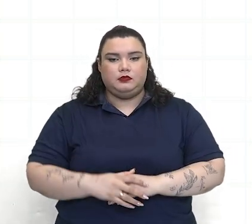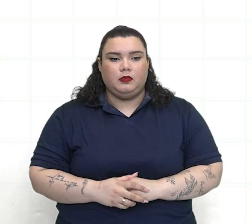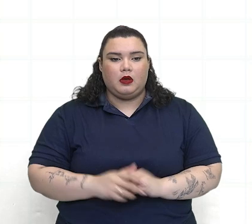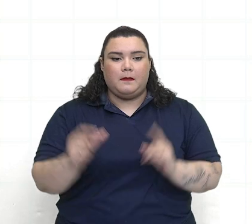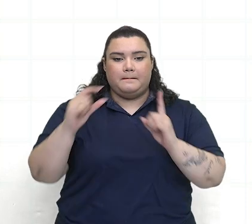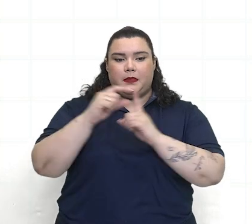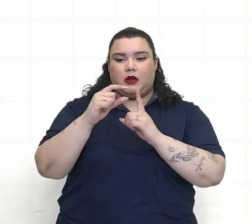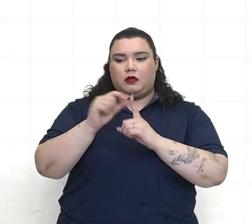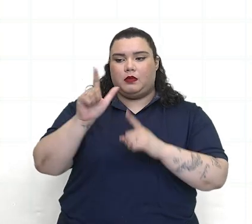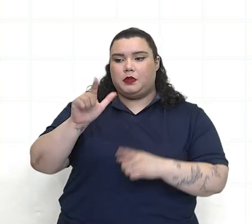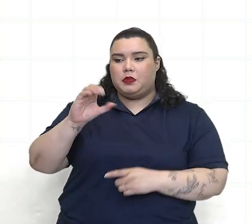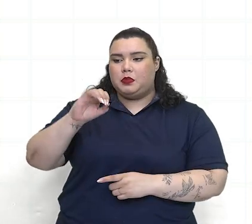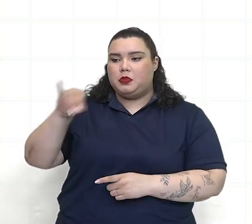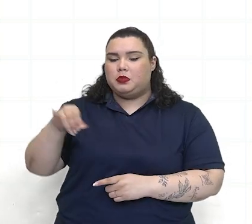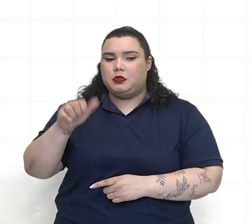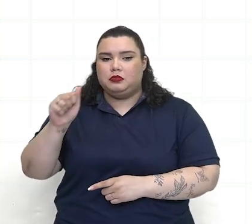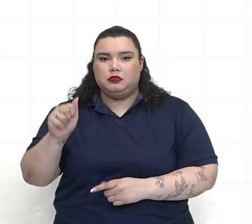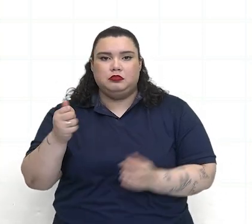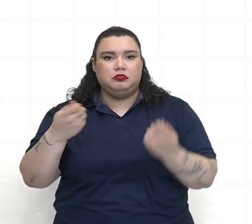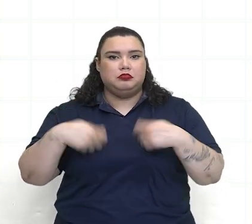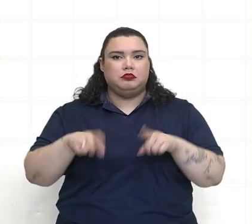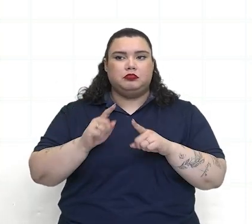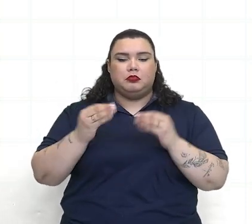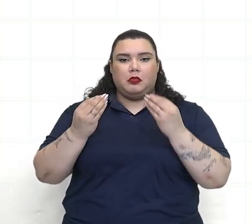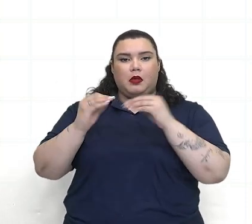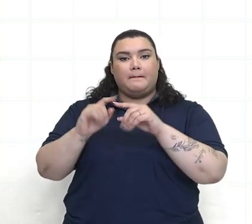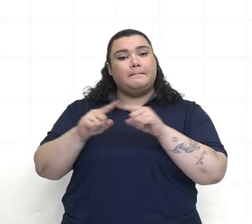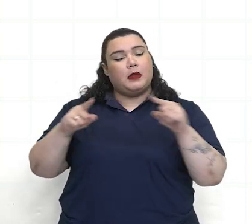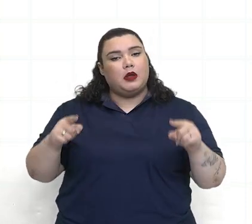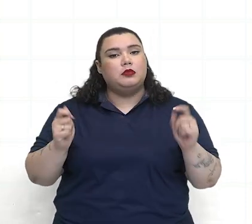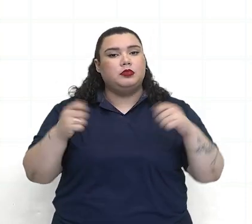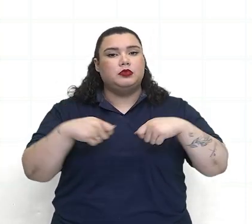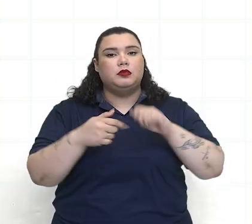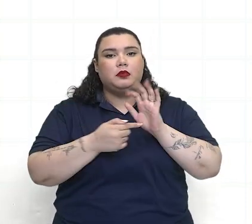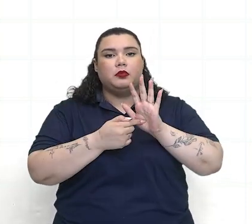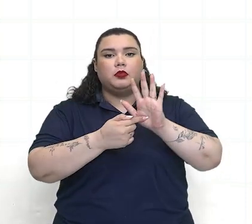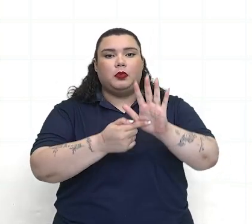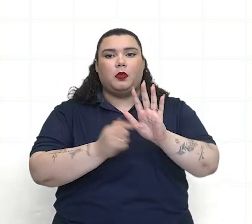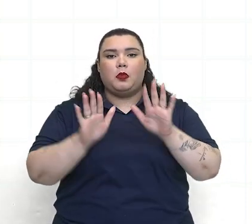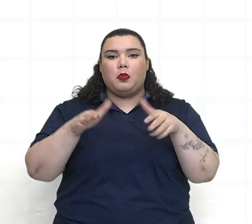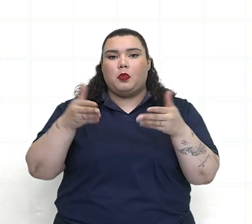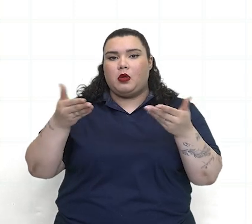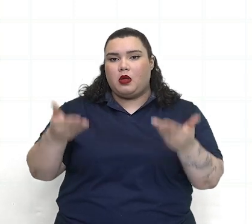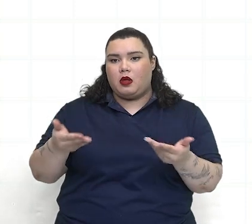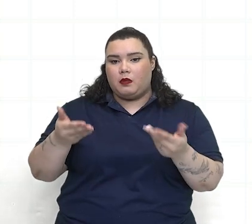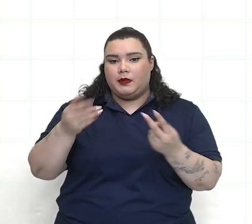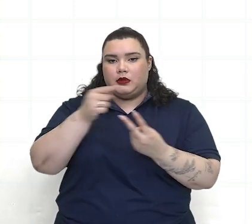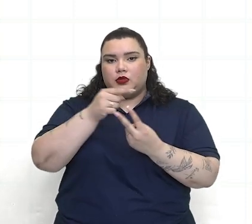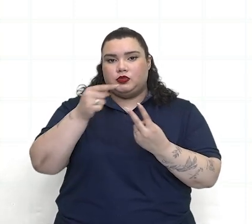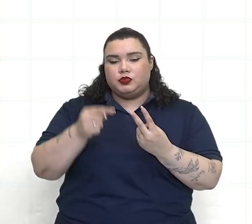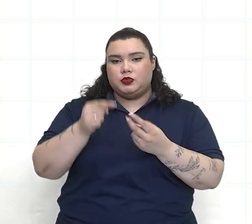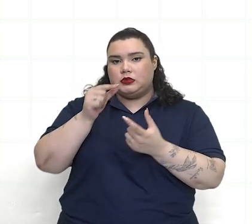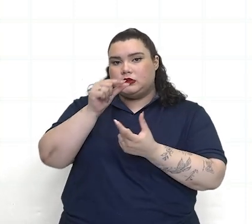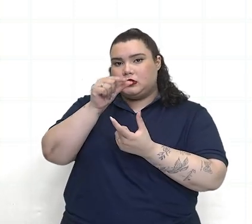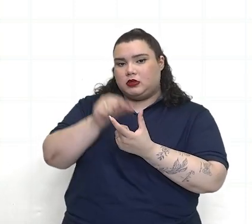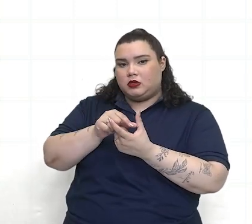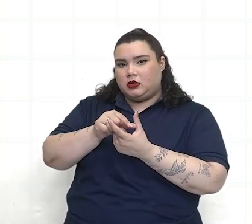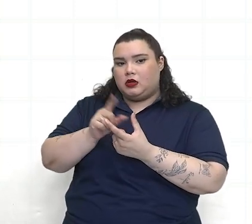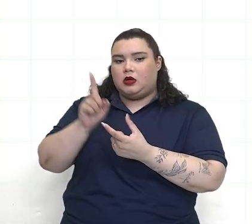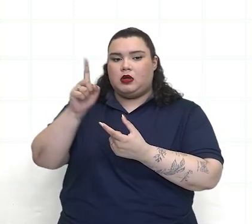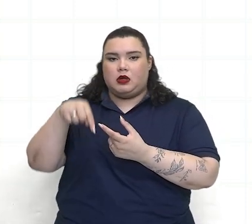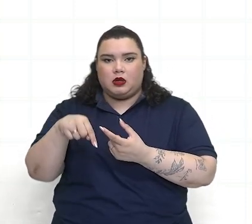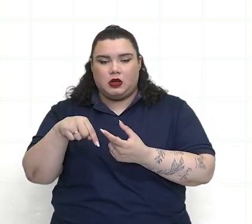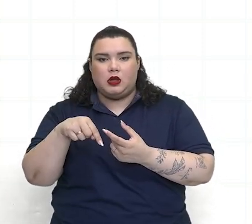palavra loja eu não destaquei, mas eu posso apontar para você qual dessas duas sílabas é